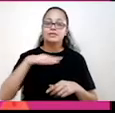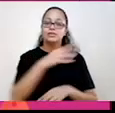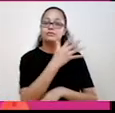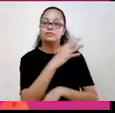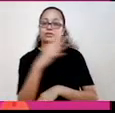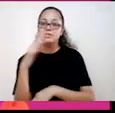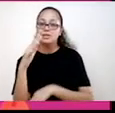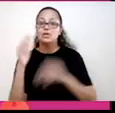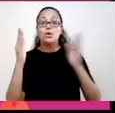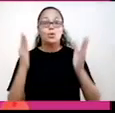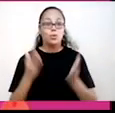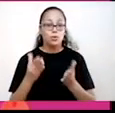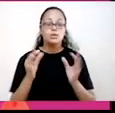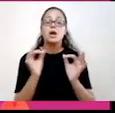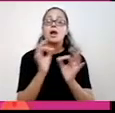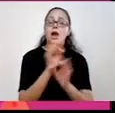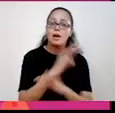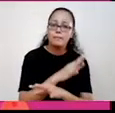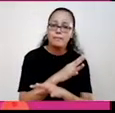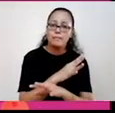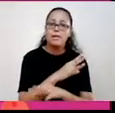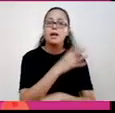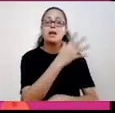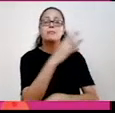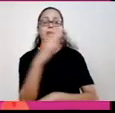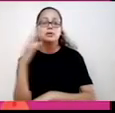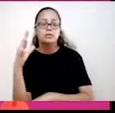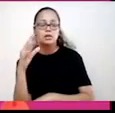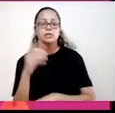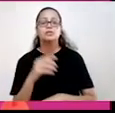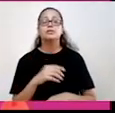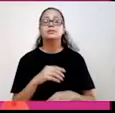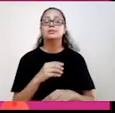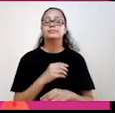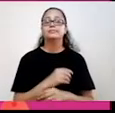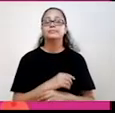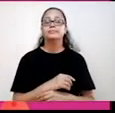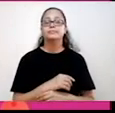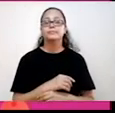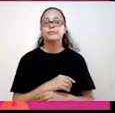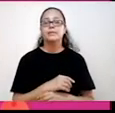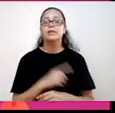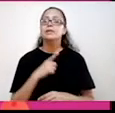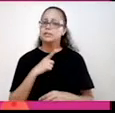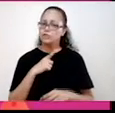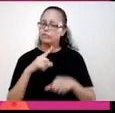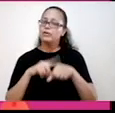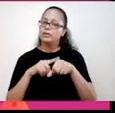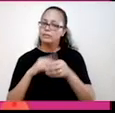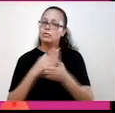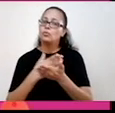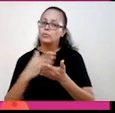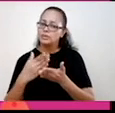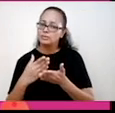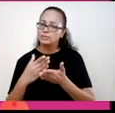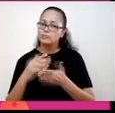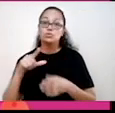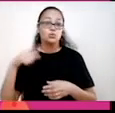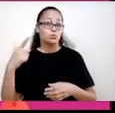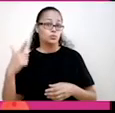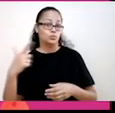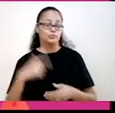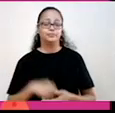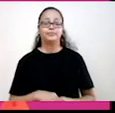vamos encerrar o assunto das paisagens vegetais e, se sobrar um tempo, a gente inicia, né, outro assunto. Vamos